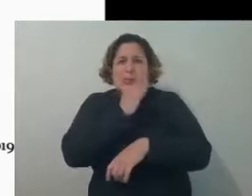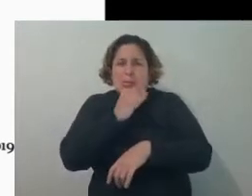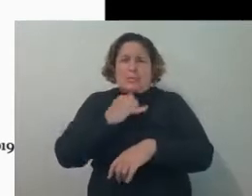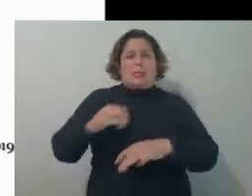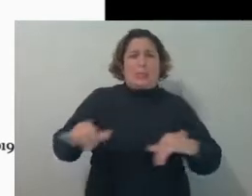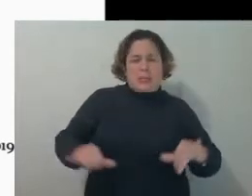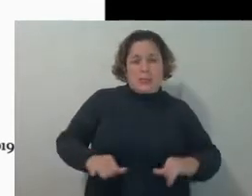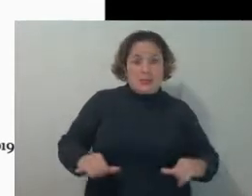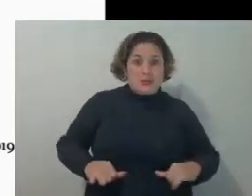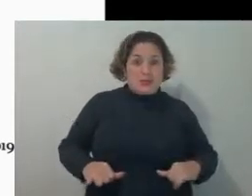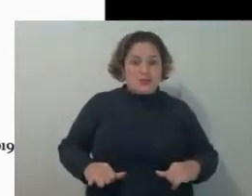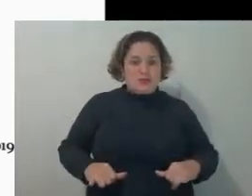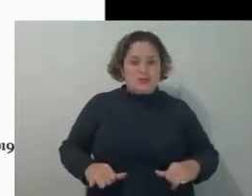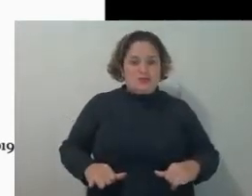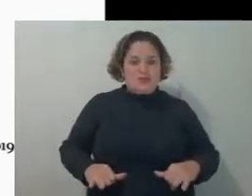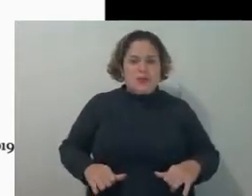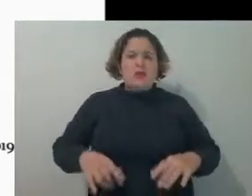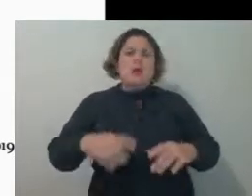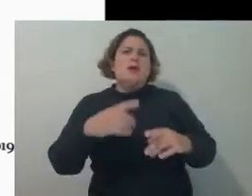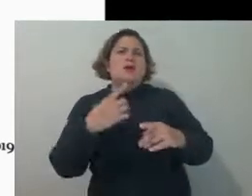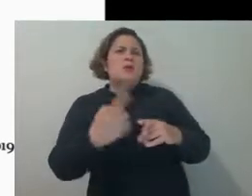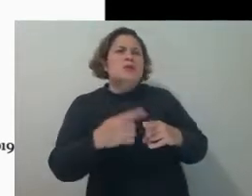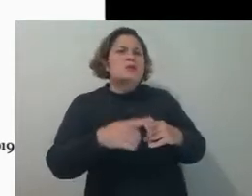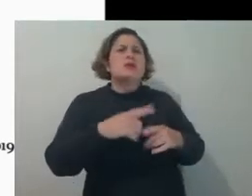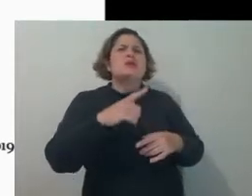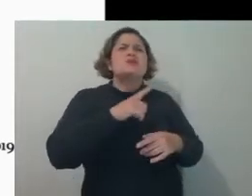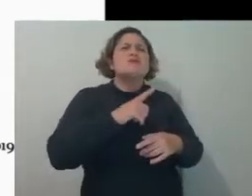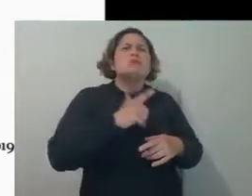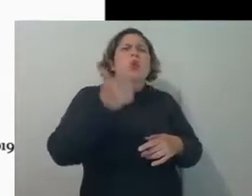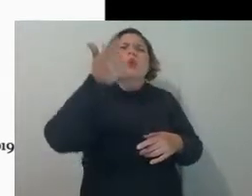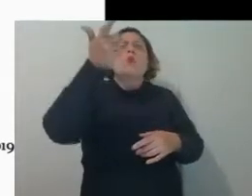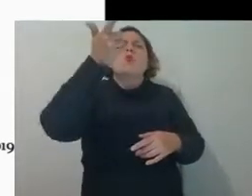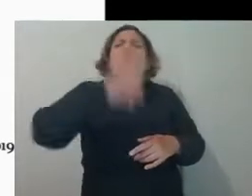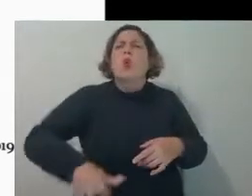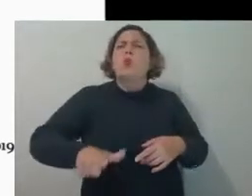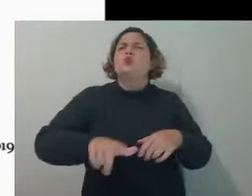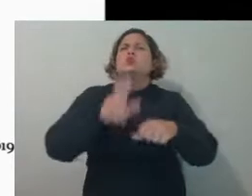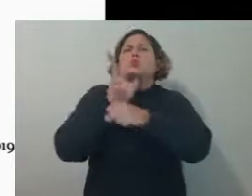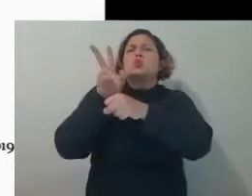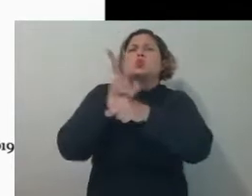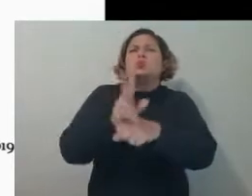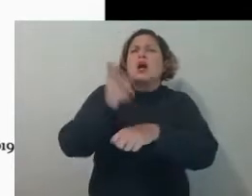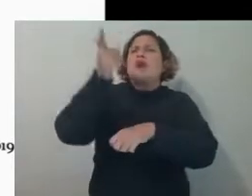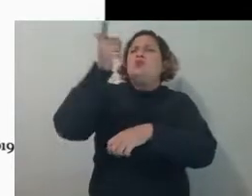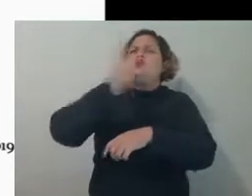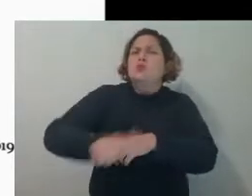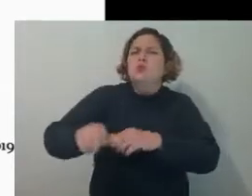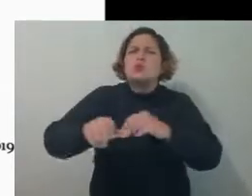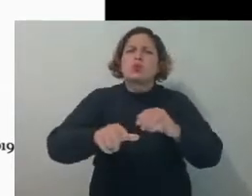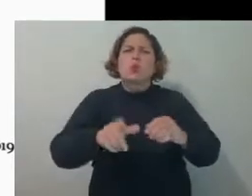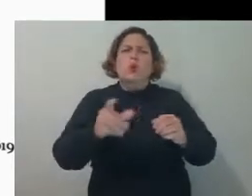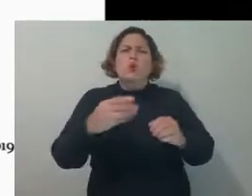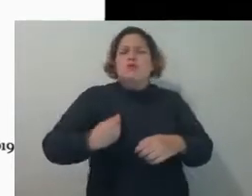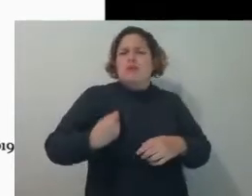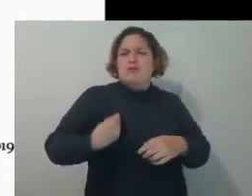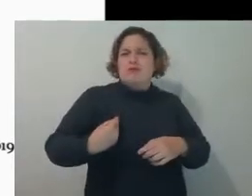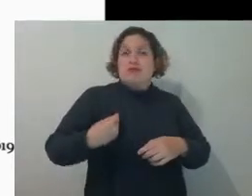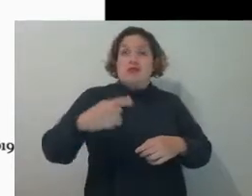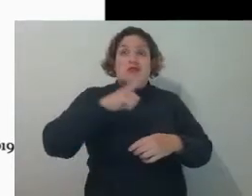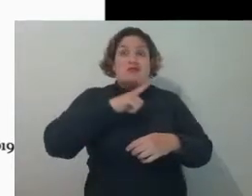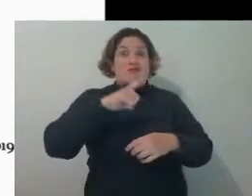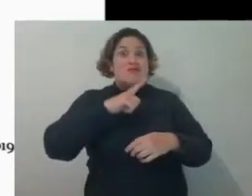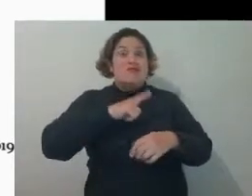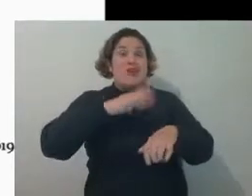estava disponível uma opção mais humana, né? Por exemplo, aqui a gente pode colocar, por exemplo, os animais usados